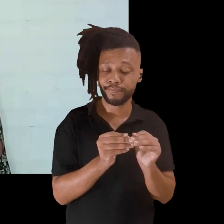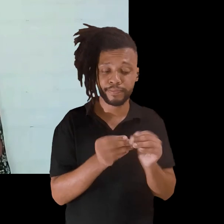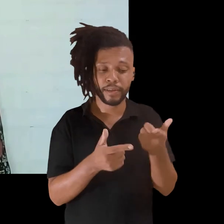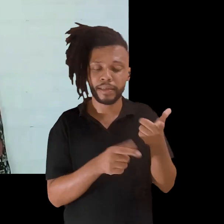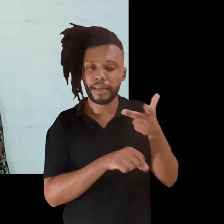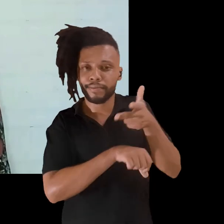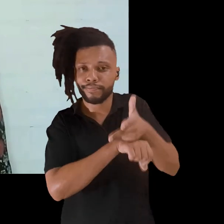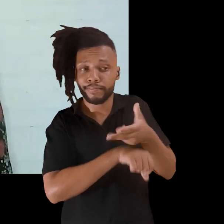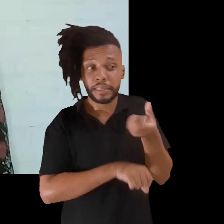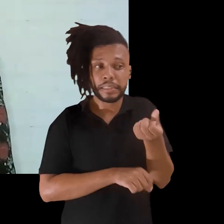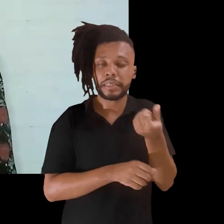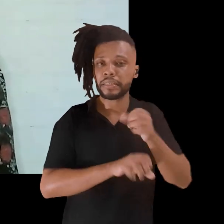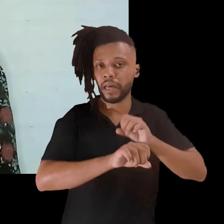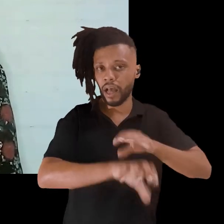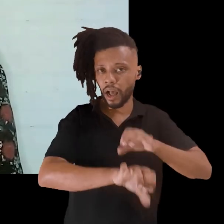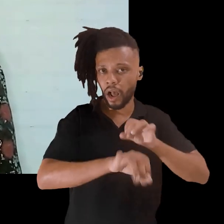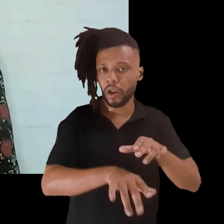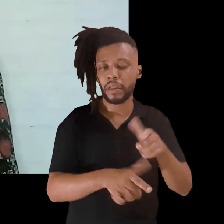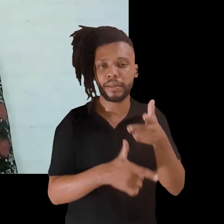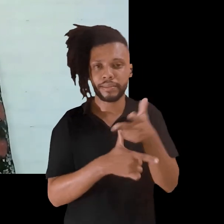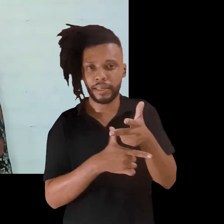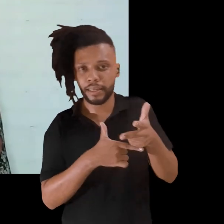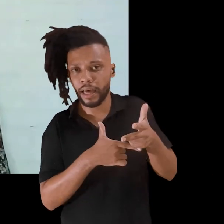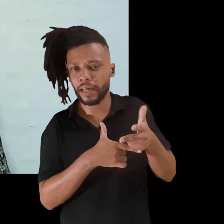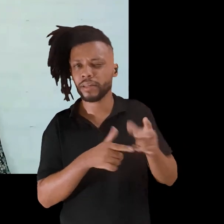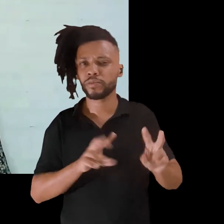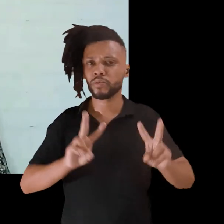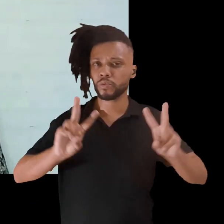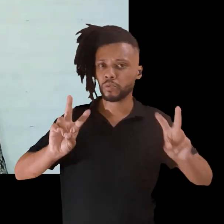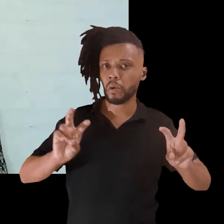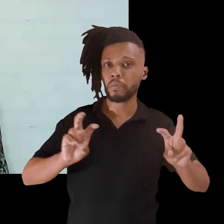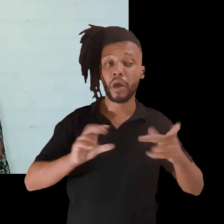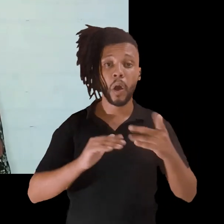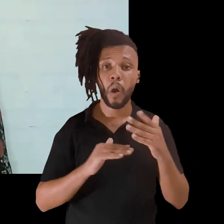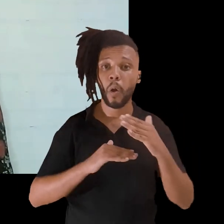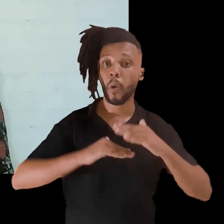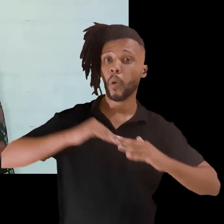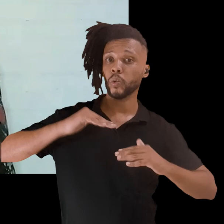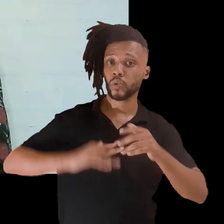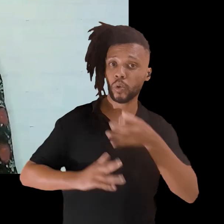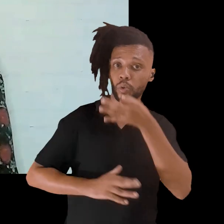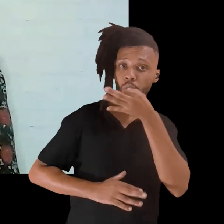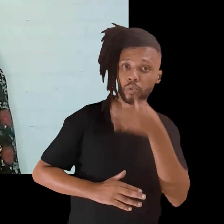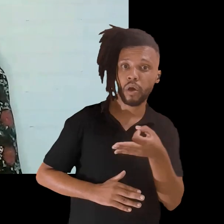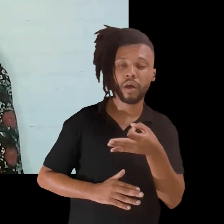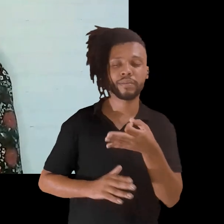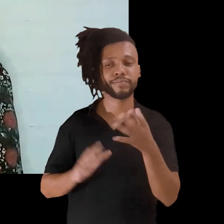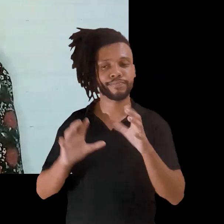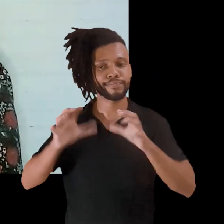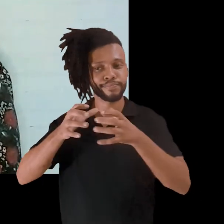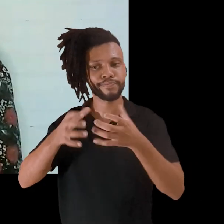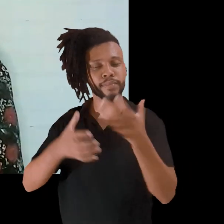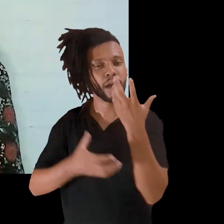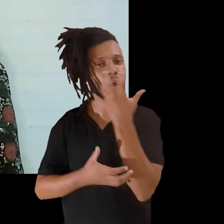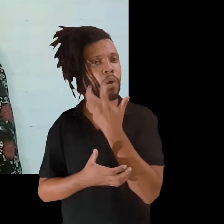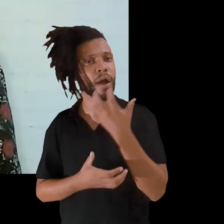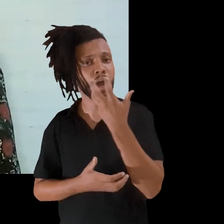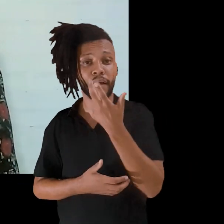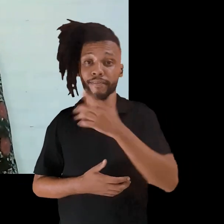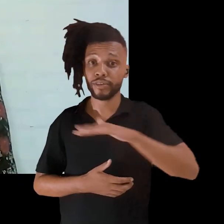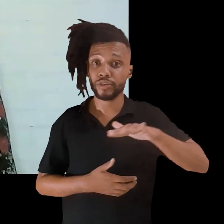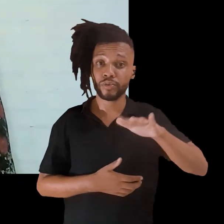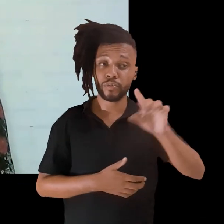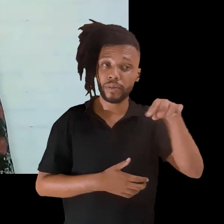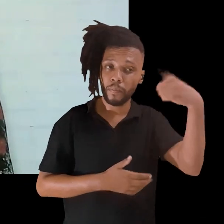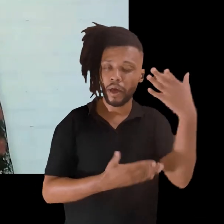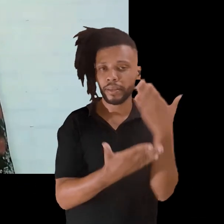Terminamos nossa sexta aula da série sobre construção da sonoridade coral infantil. Na